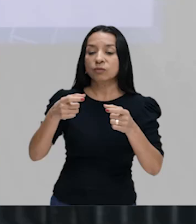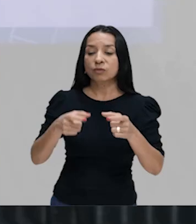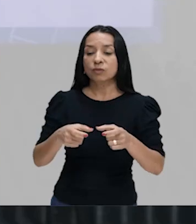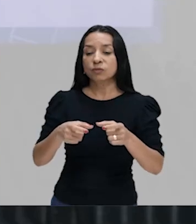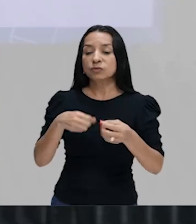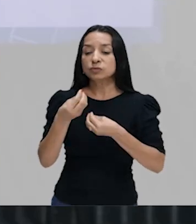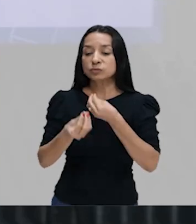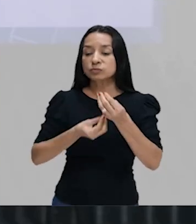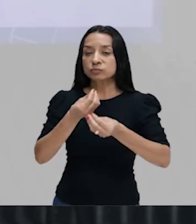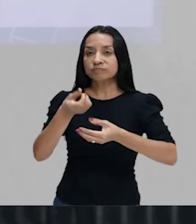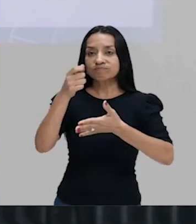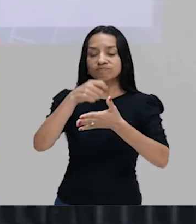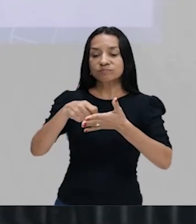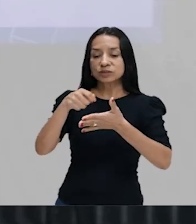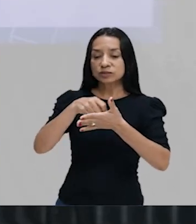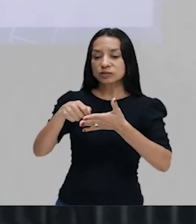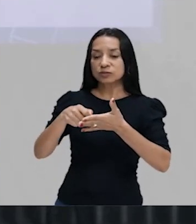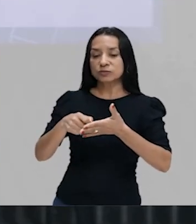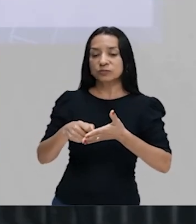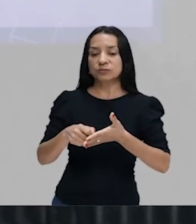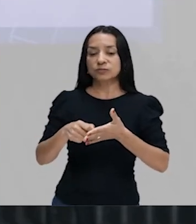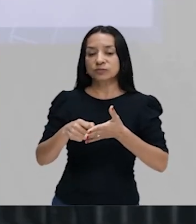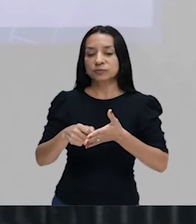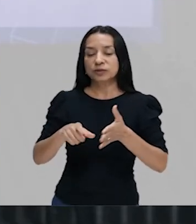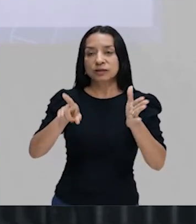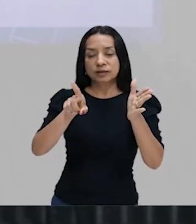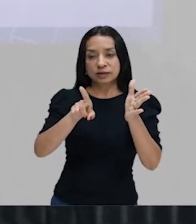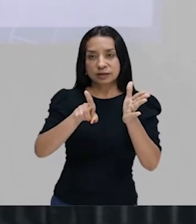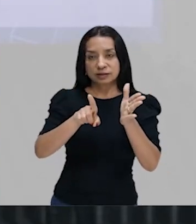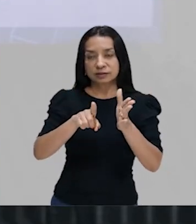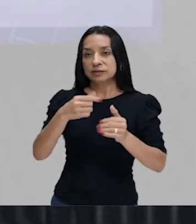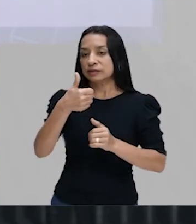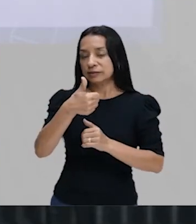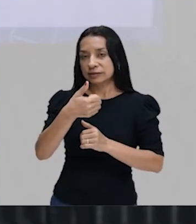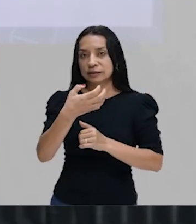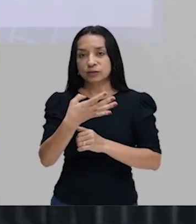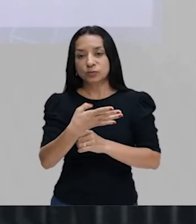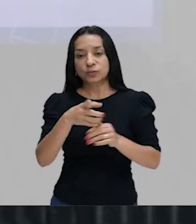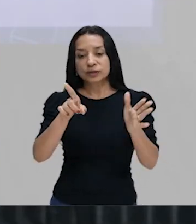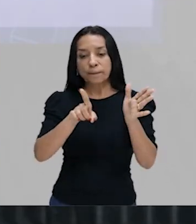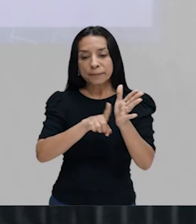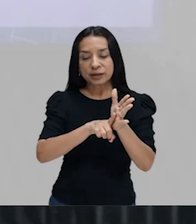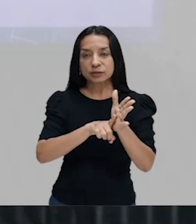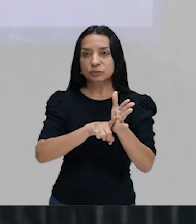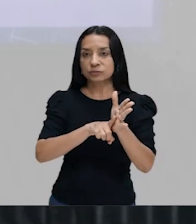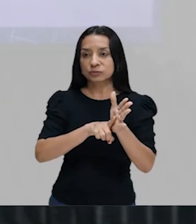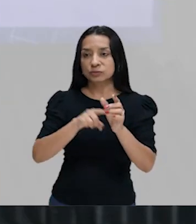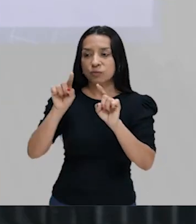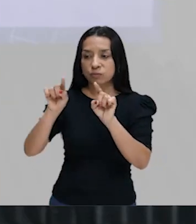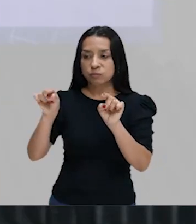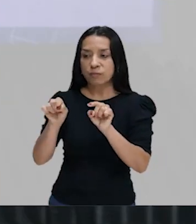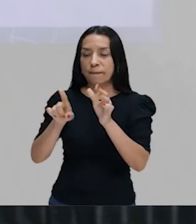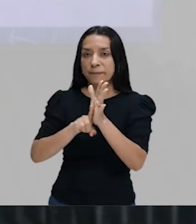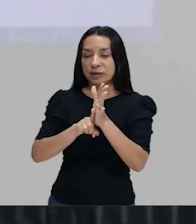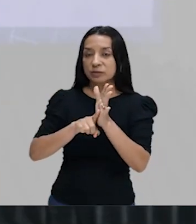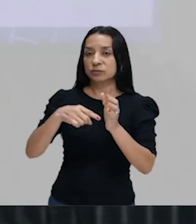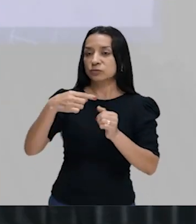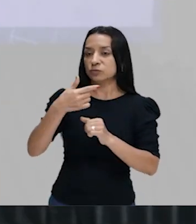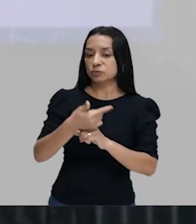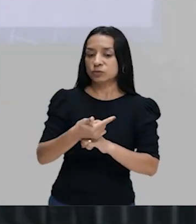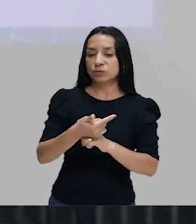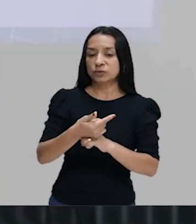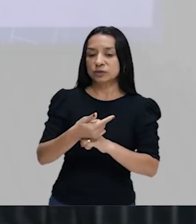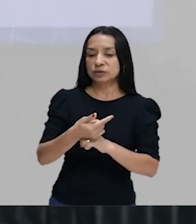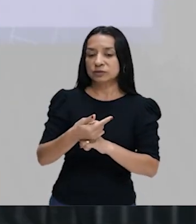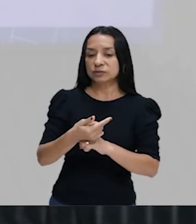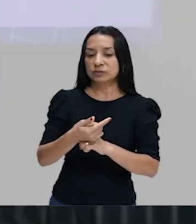é que eu escrevo essa subtração? 14 menos menos 2, e aí tem o joguinho de sinais para gerar o 14 mais 2 e dá para nós